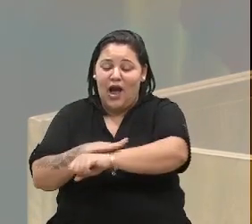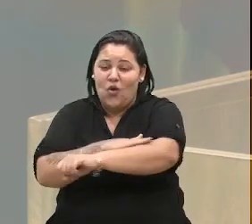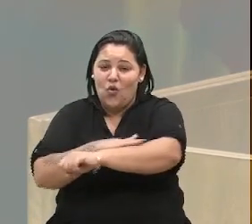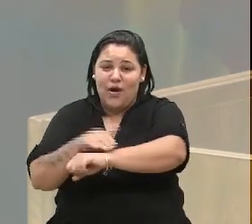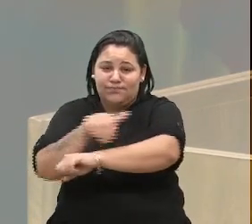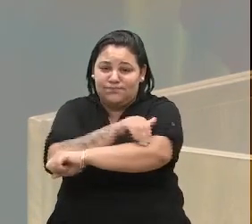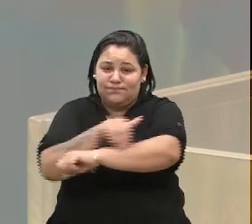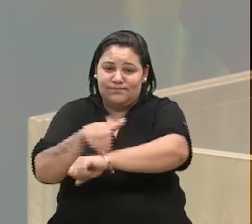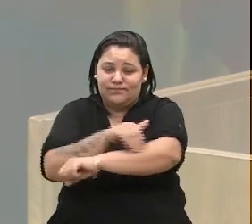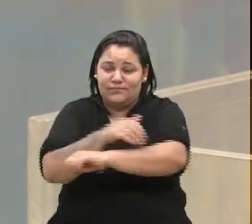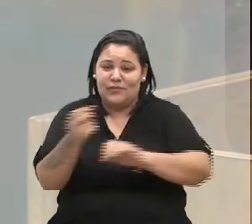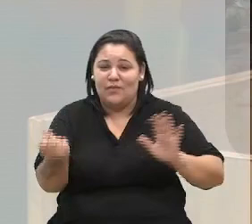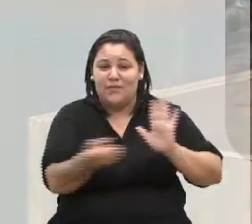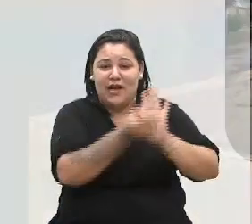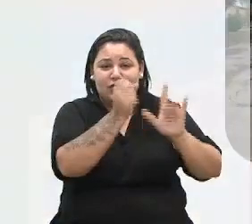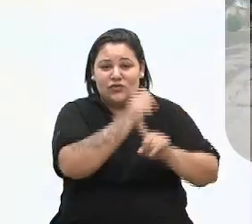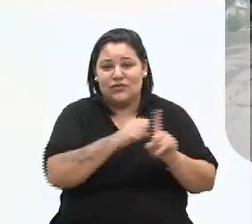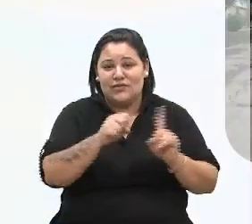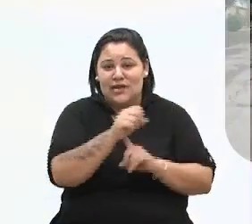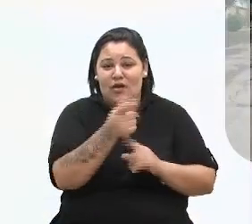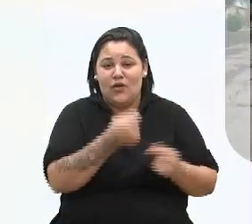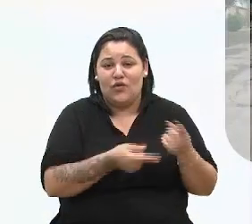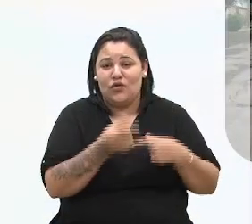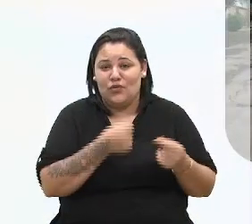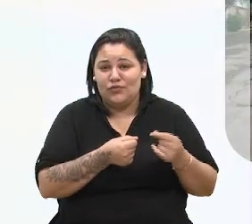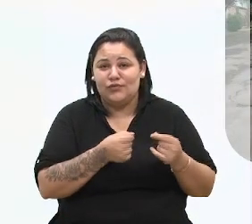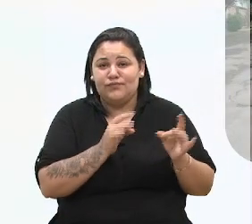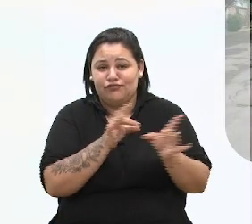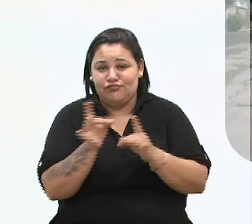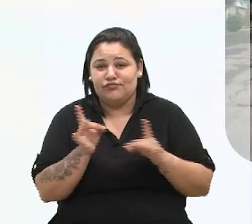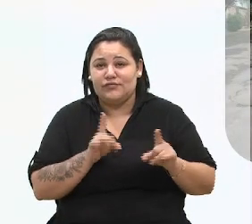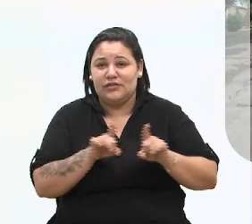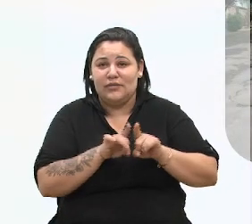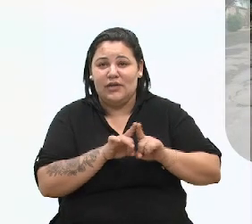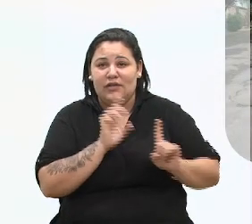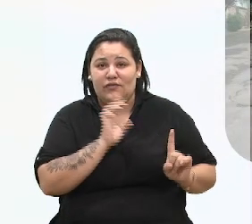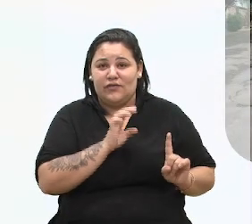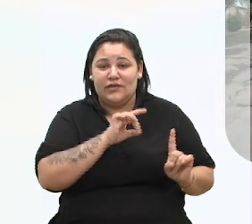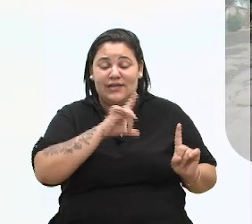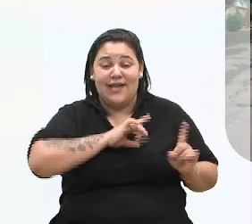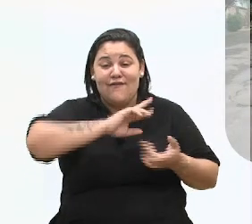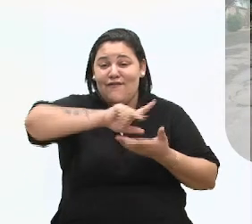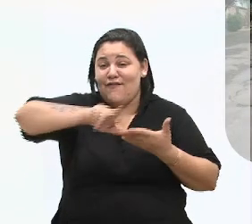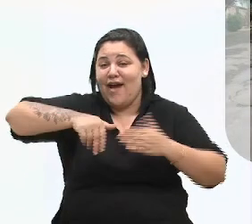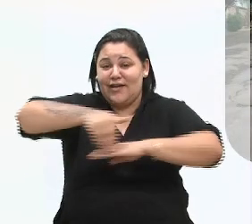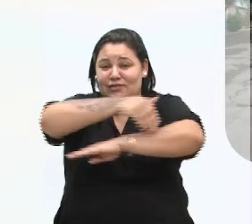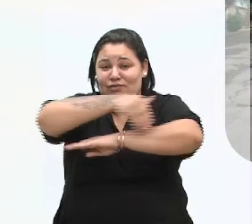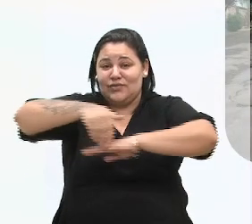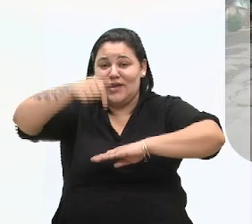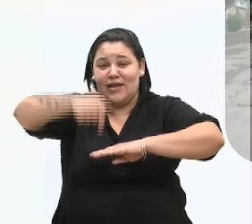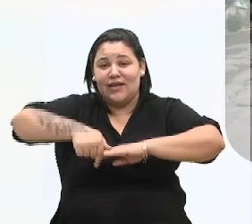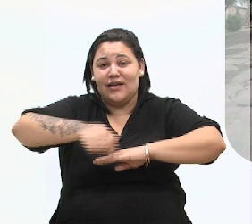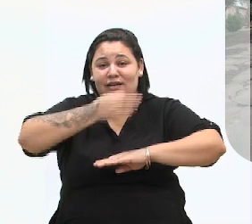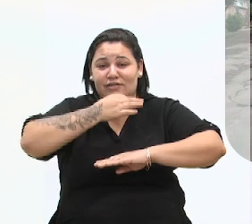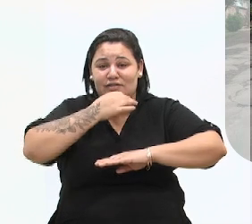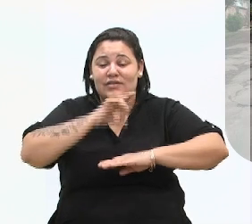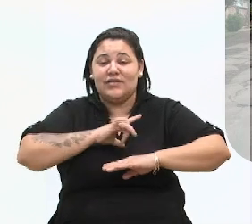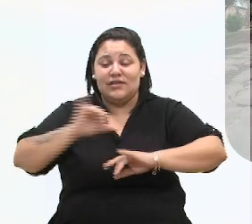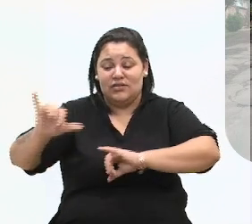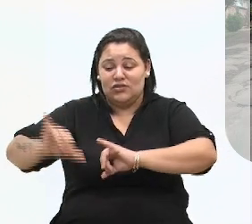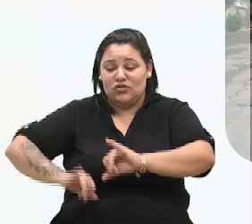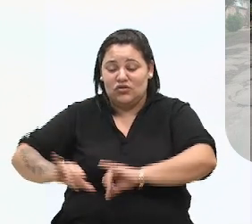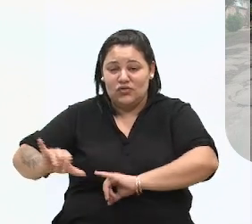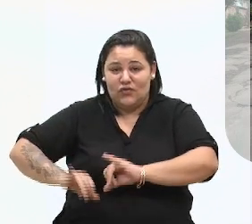sociais, econômicos, comerciais que isso acaba acarretando, né? São inúmeras ruas que têm sofrido